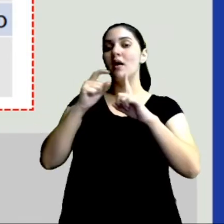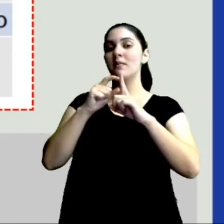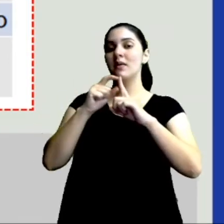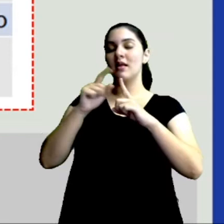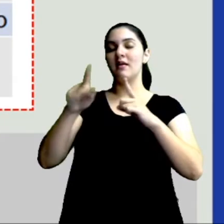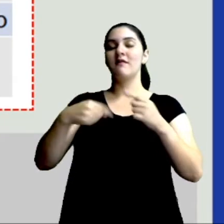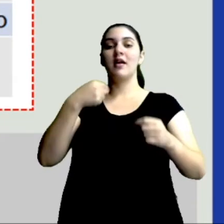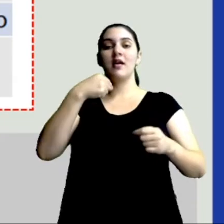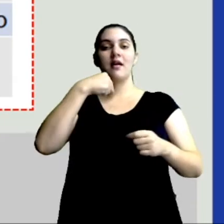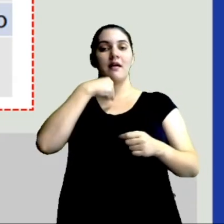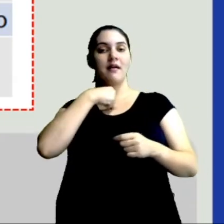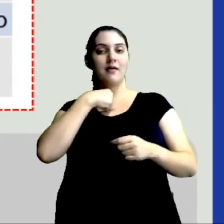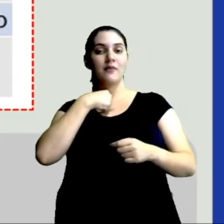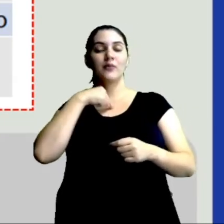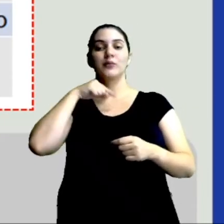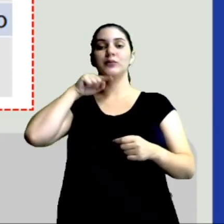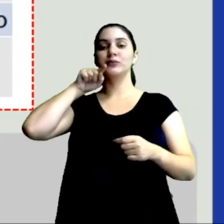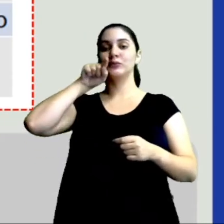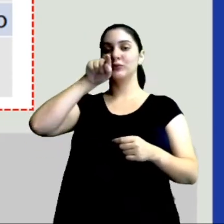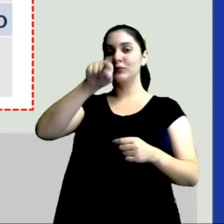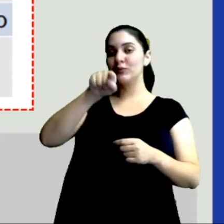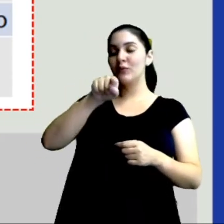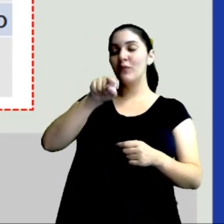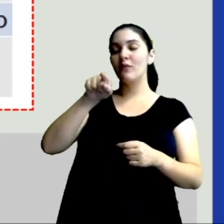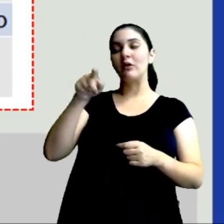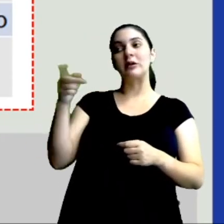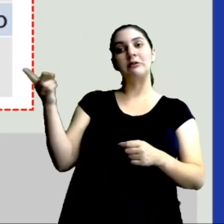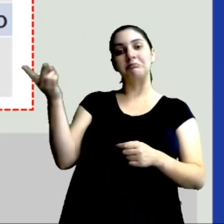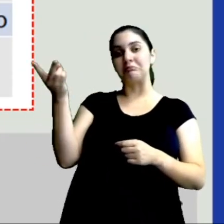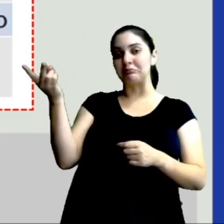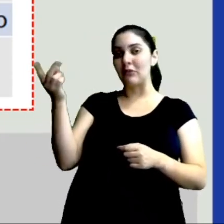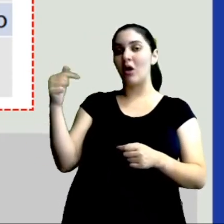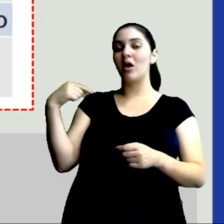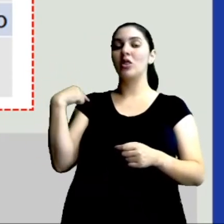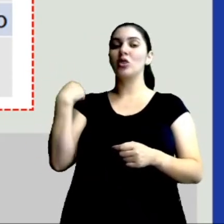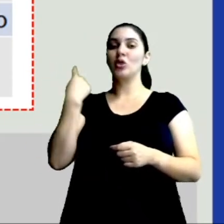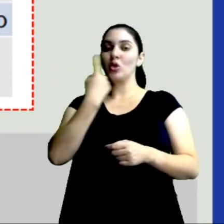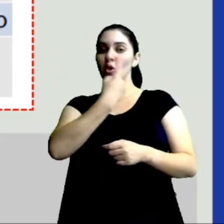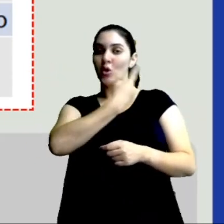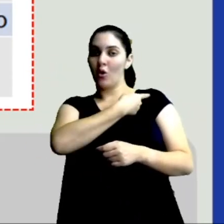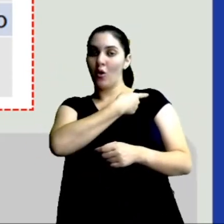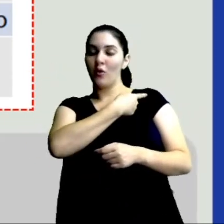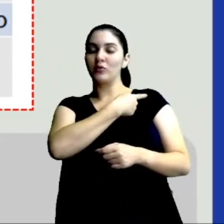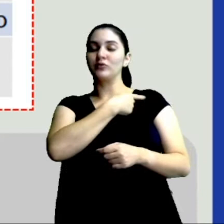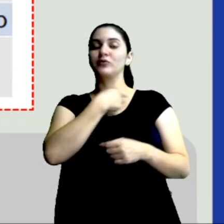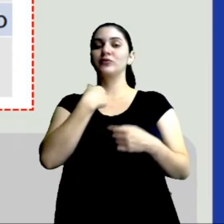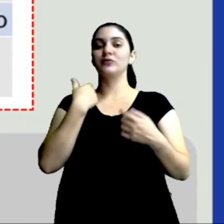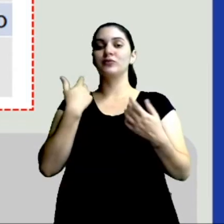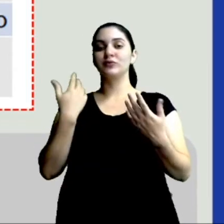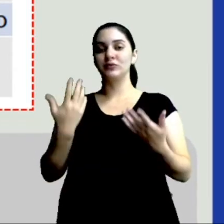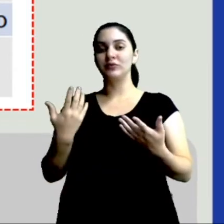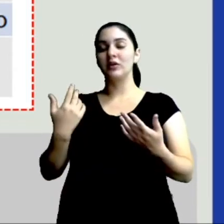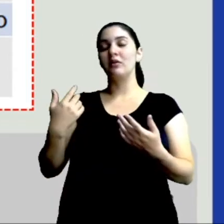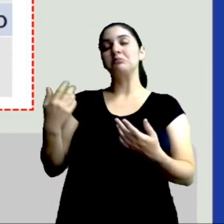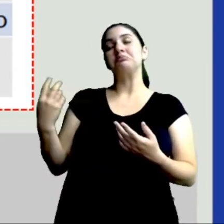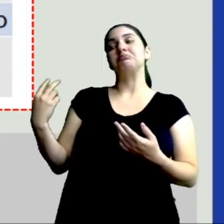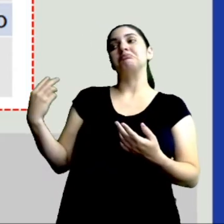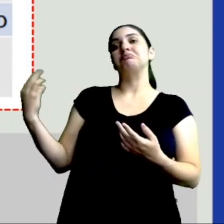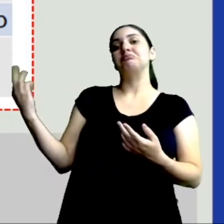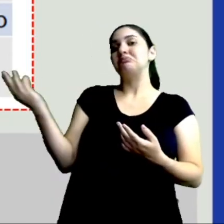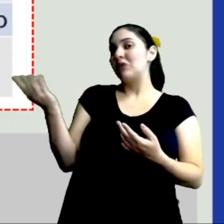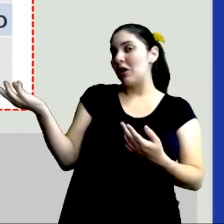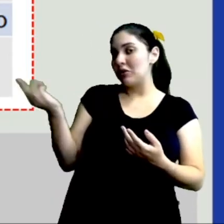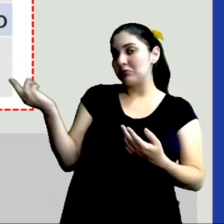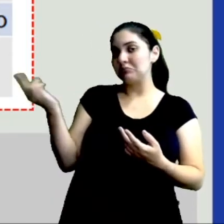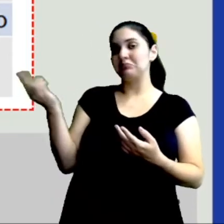Eu, tu, ele ou ela, nós, vós, eles ou